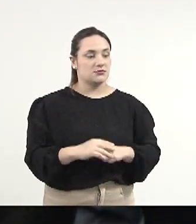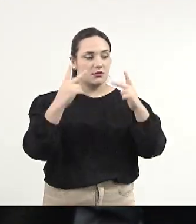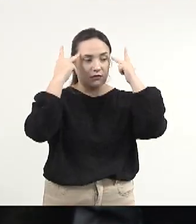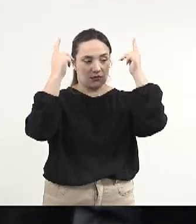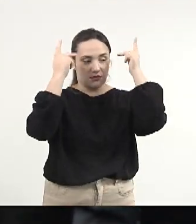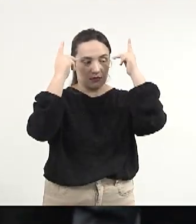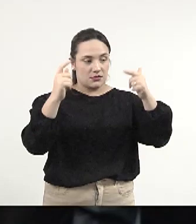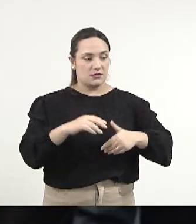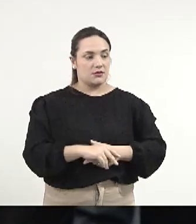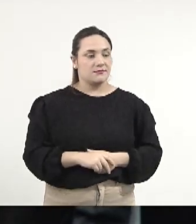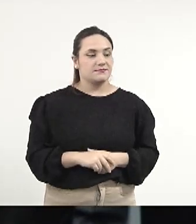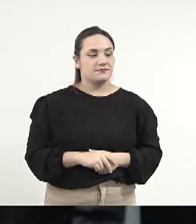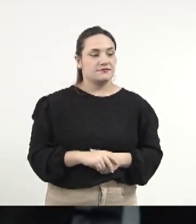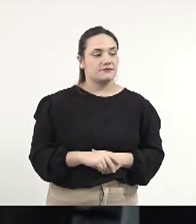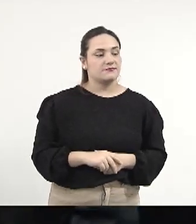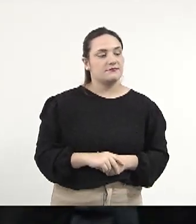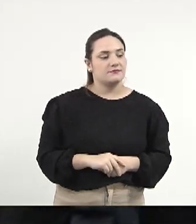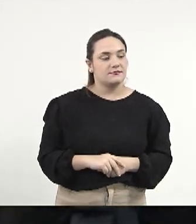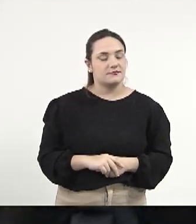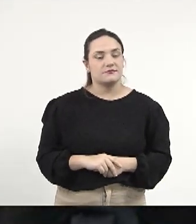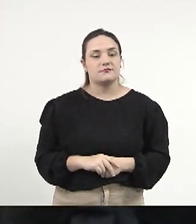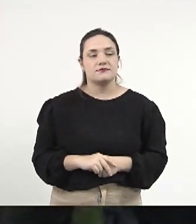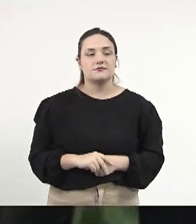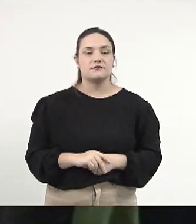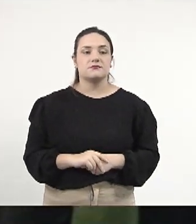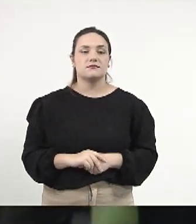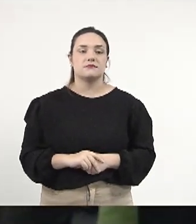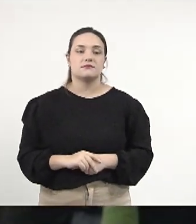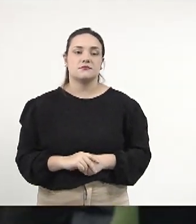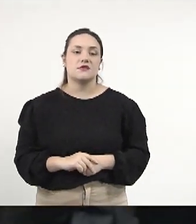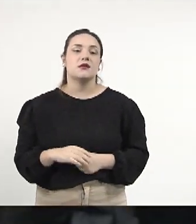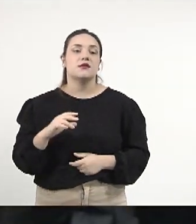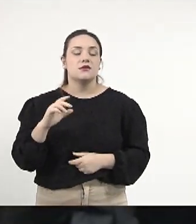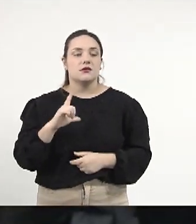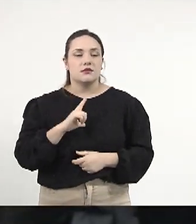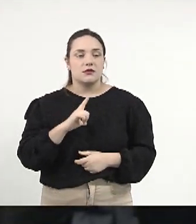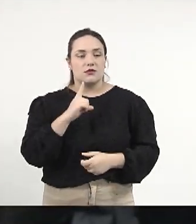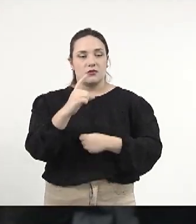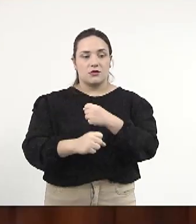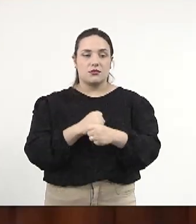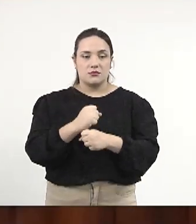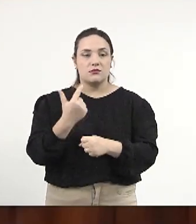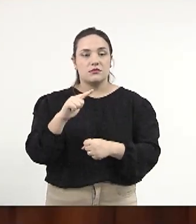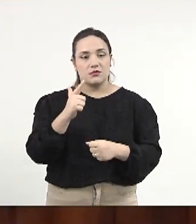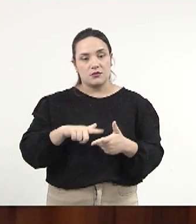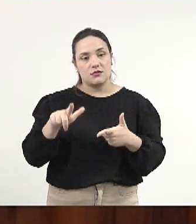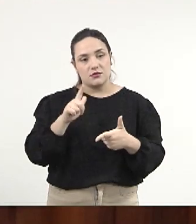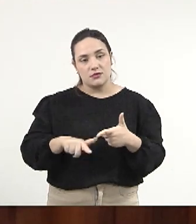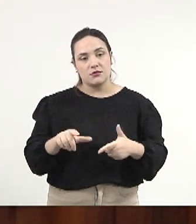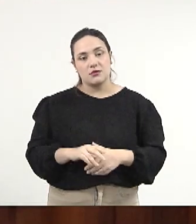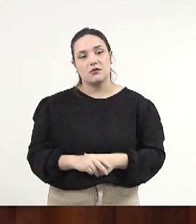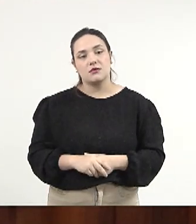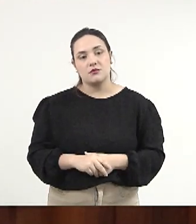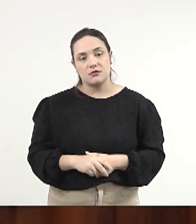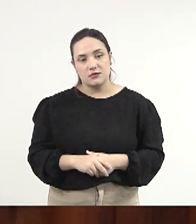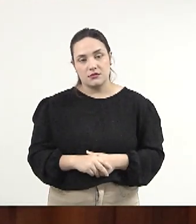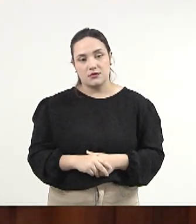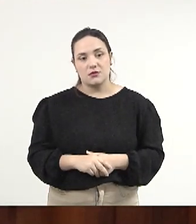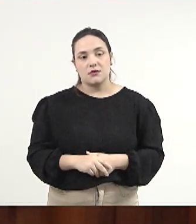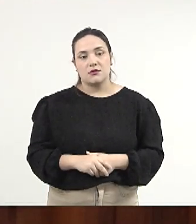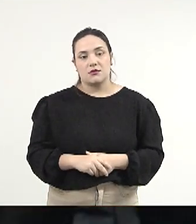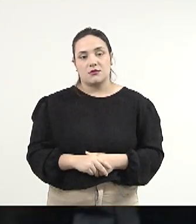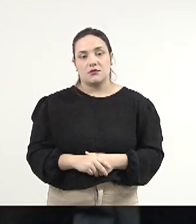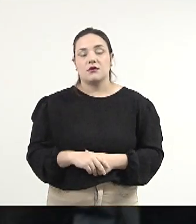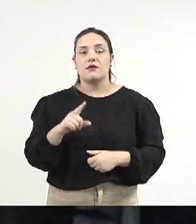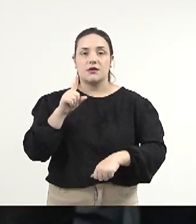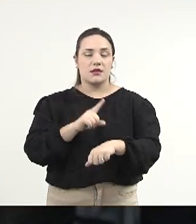tranquilidade, deputado, isso durante 1 ano na gestão da prefeita Adriane Lopes, esse problema não vai ser mais das mães atípicas. Ah, mas só porque